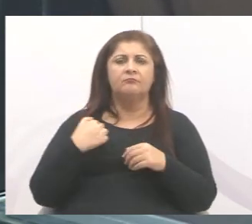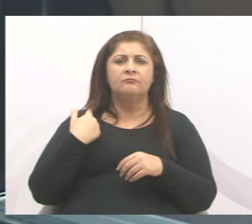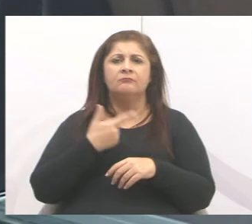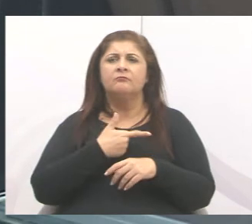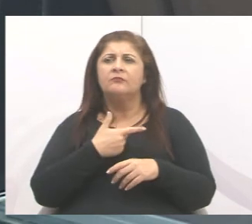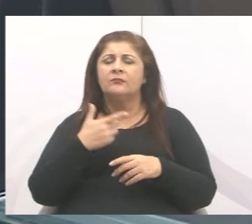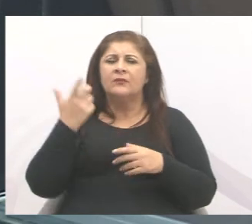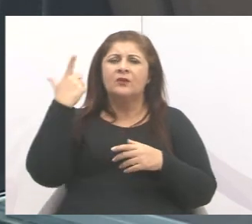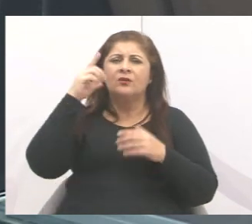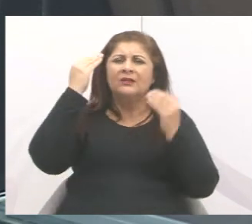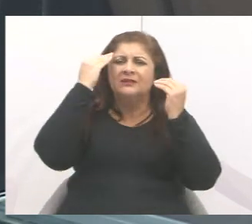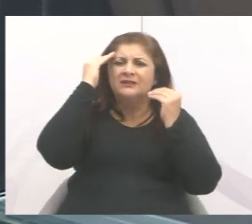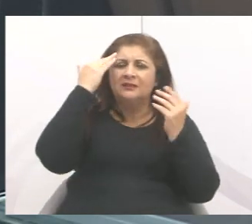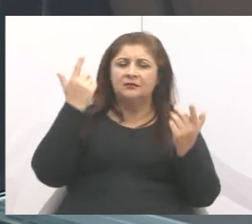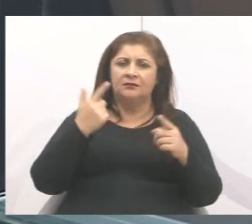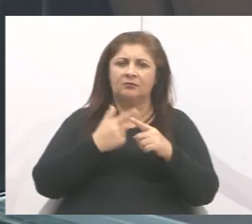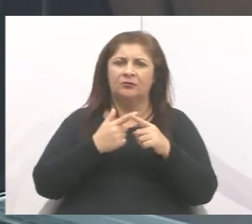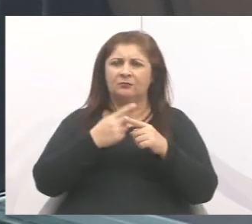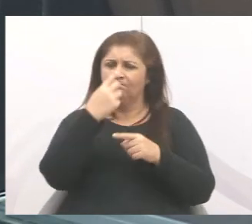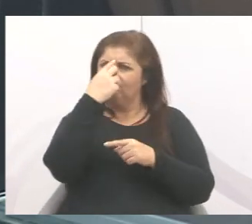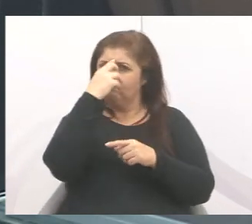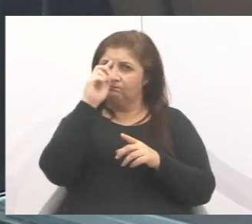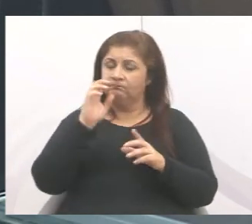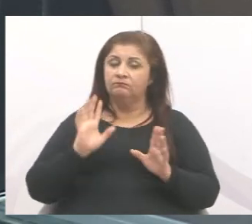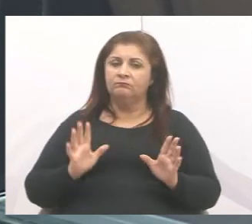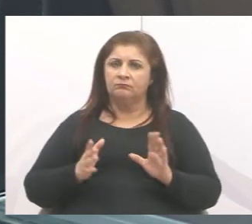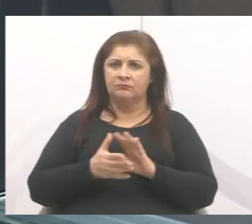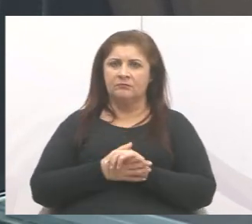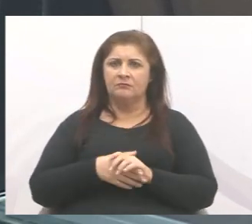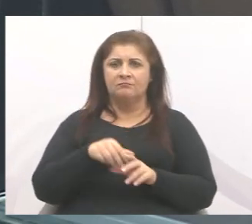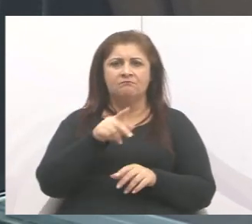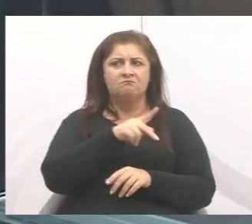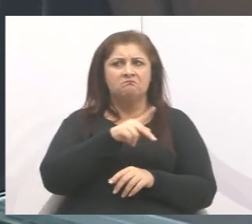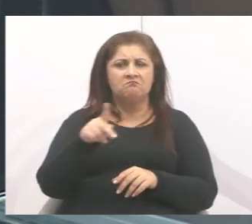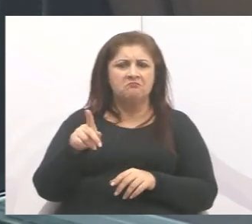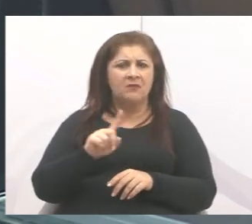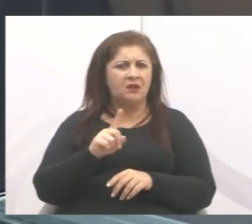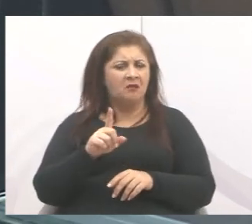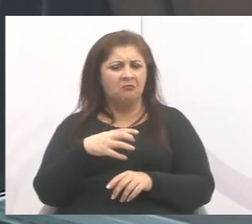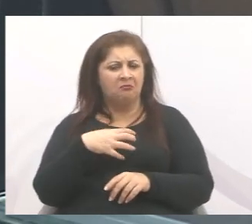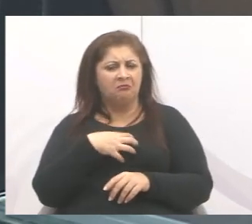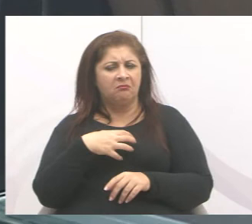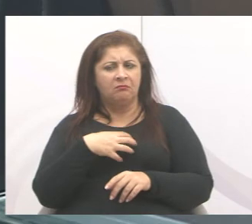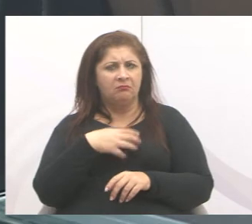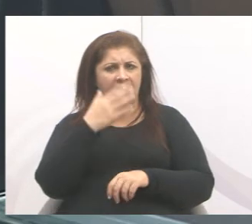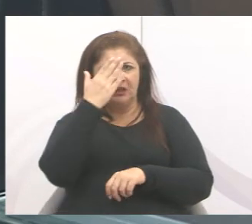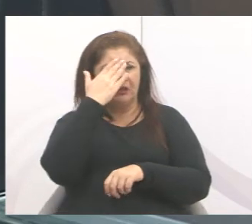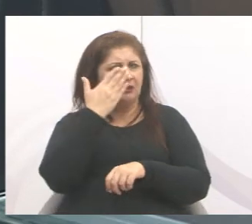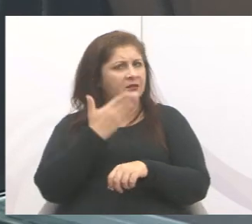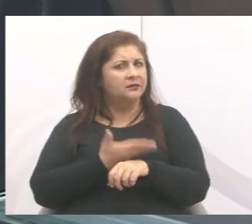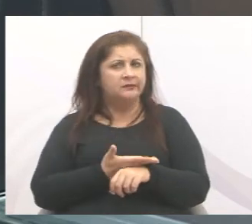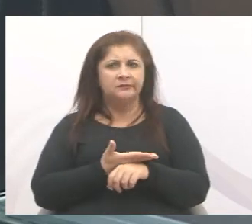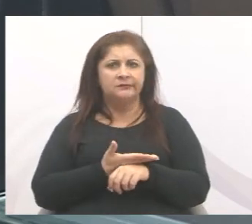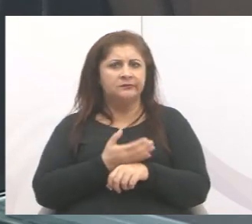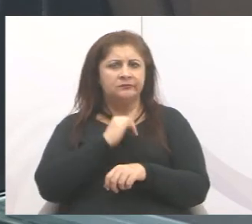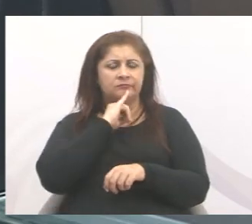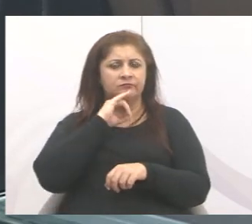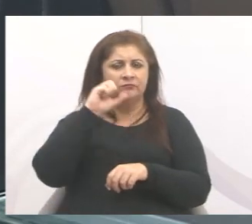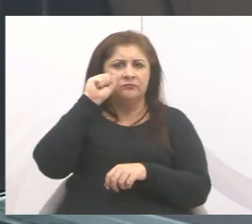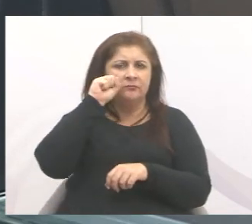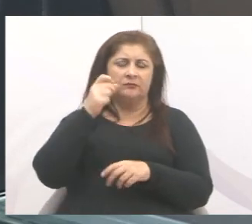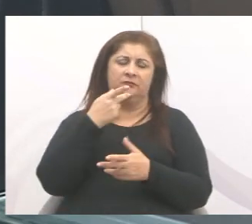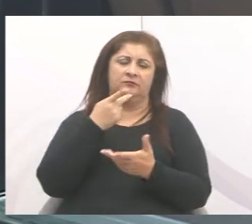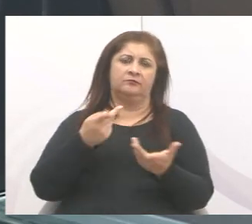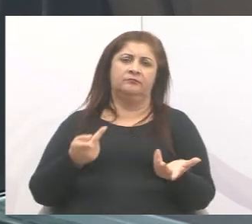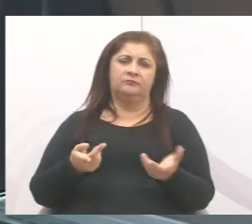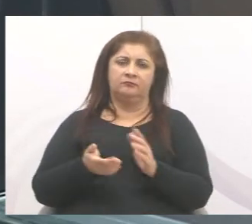as dúvidas, porque ficou um pouco no ar, né, os professores não se sentiram convencidos do que o Isaías se